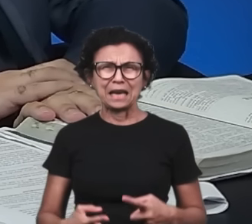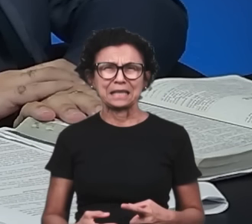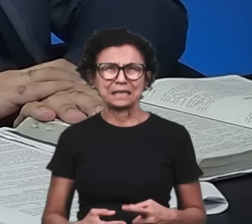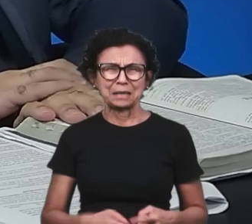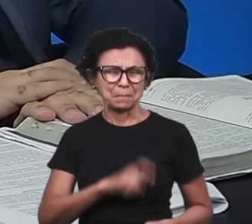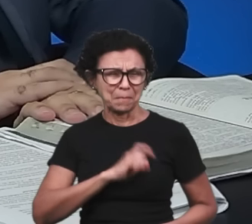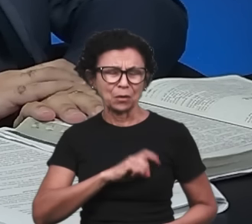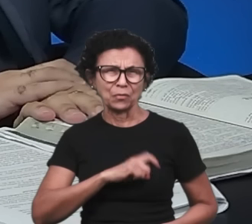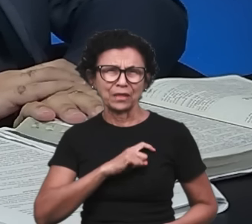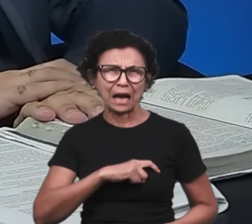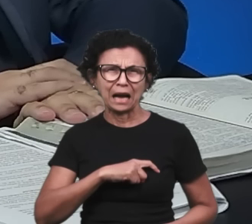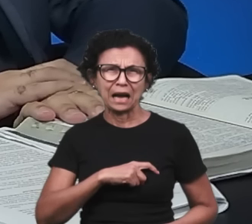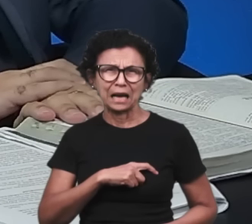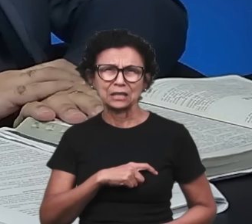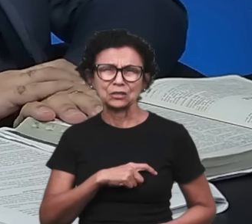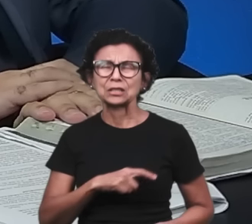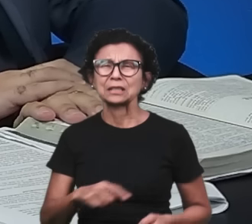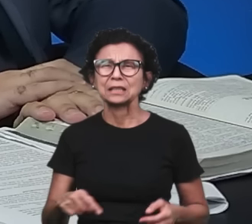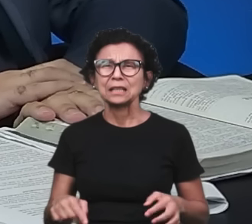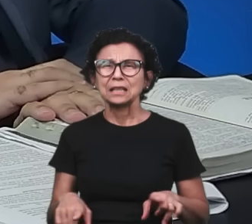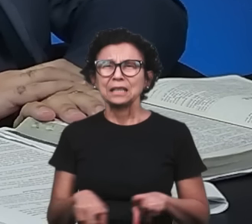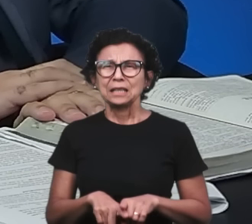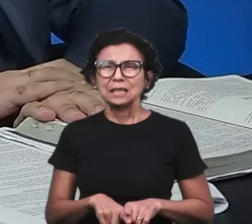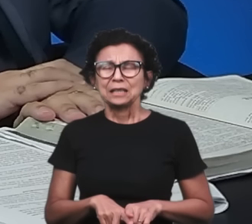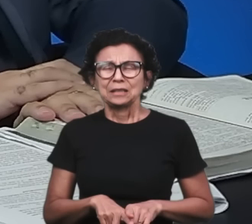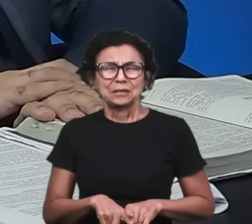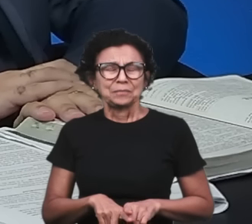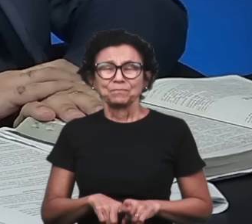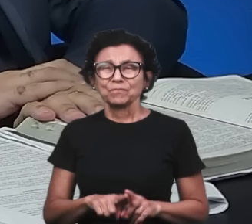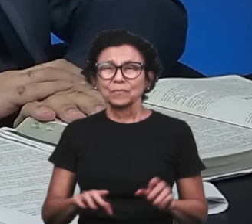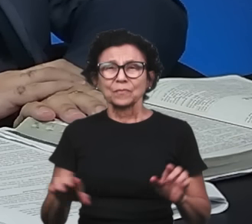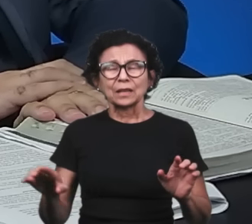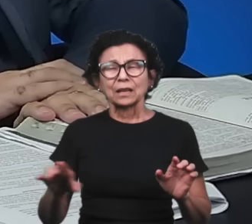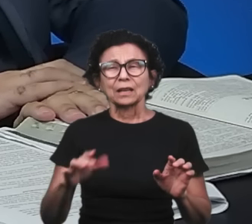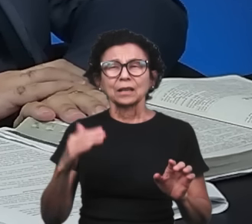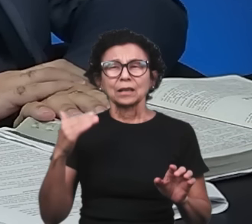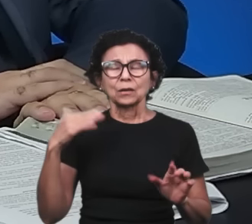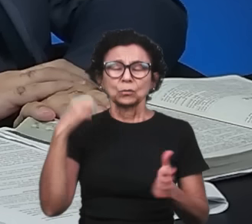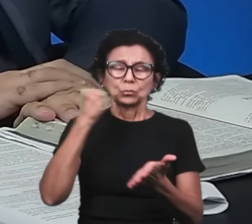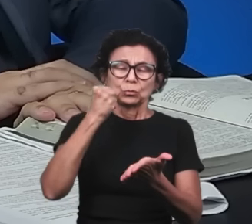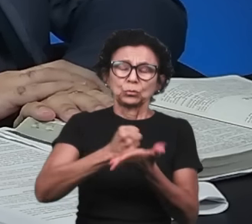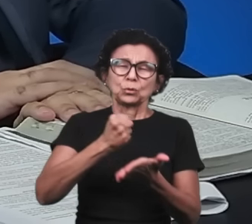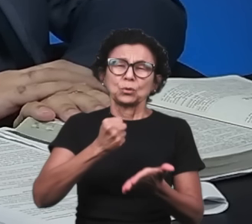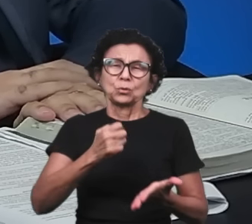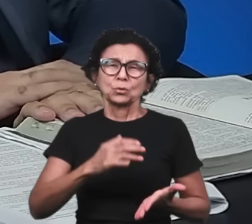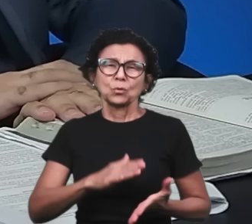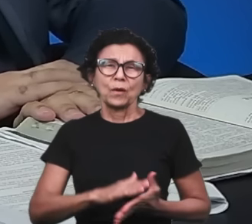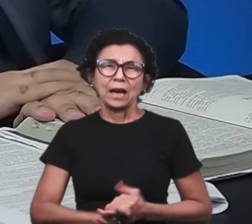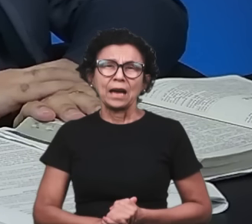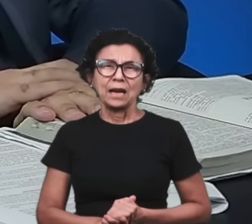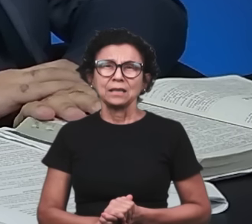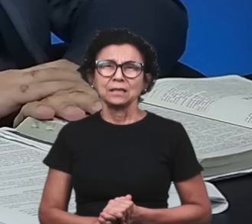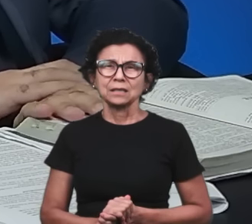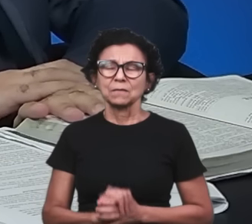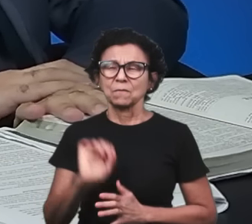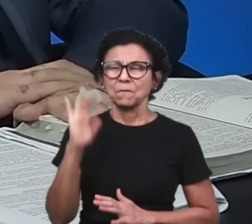impiedade, o juiz com sentenças falsas, fake news, né? Palavra moderna